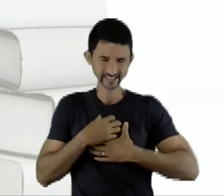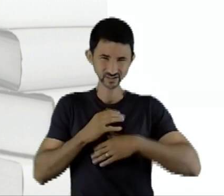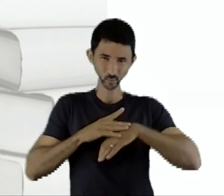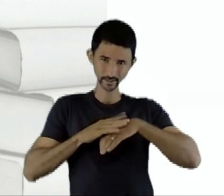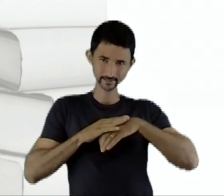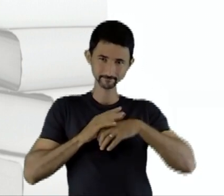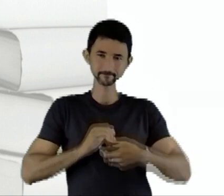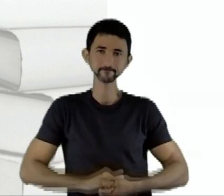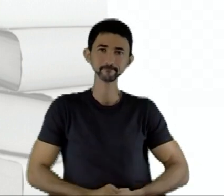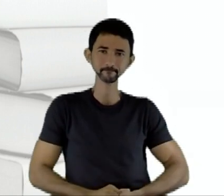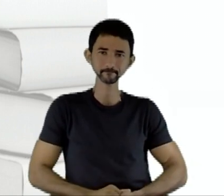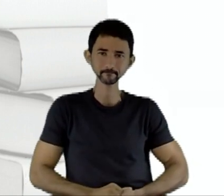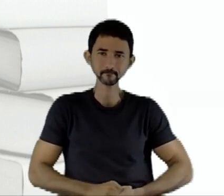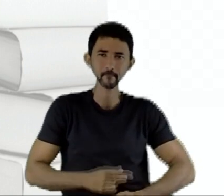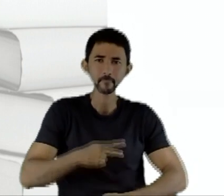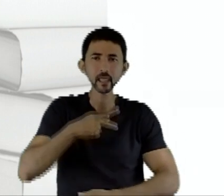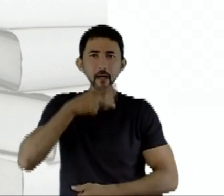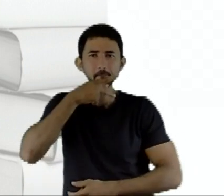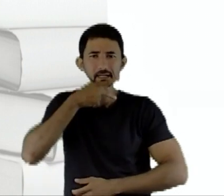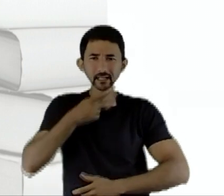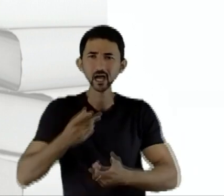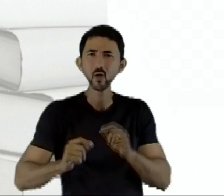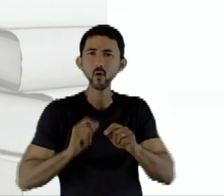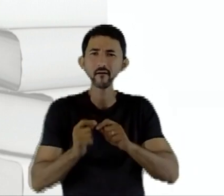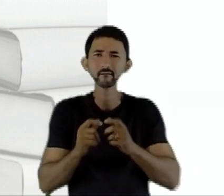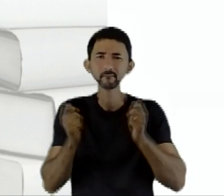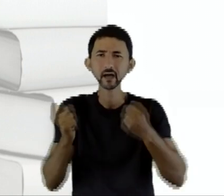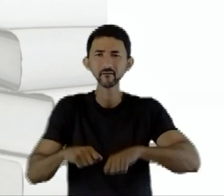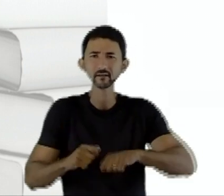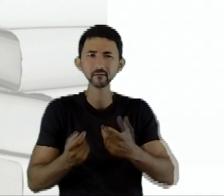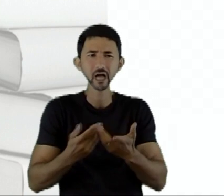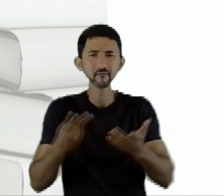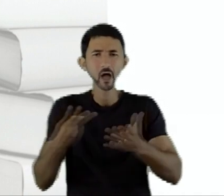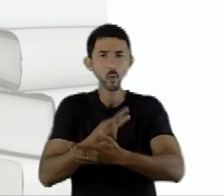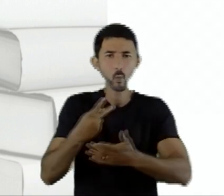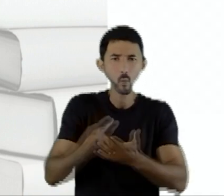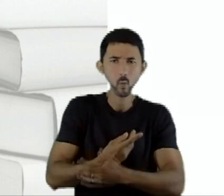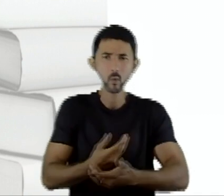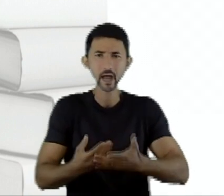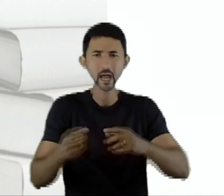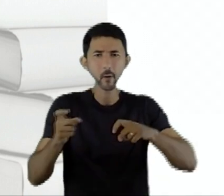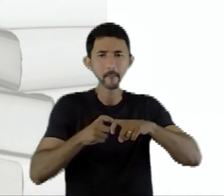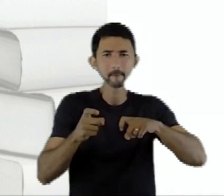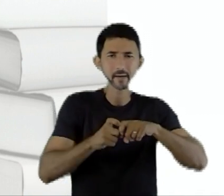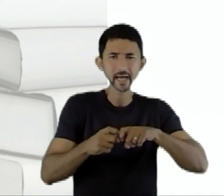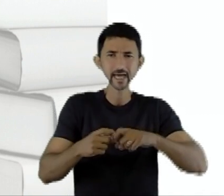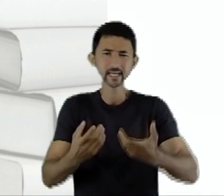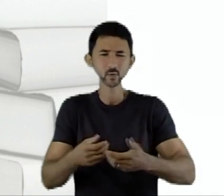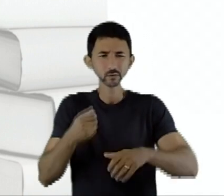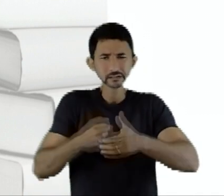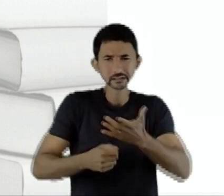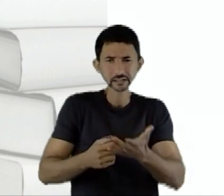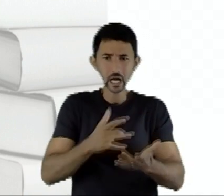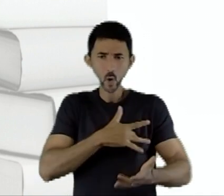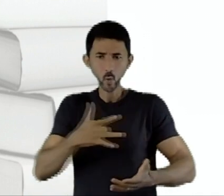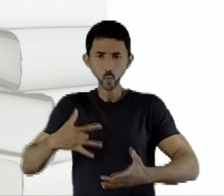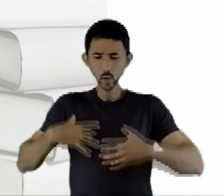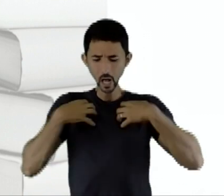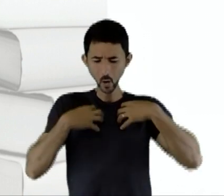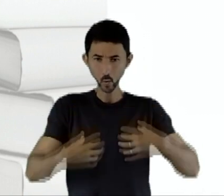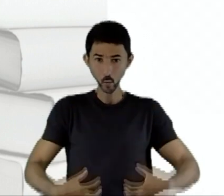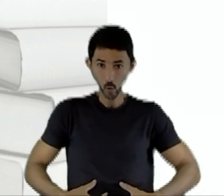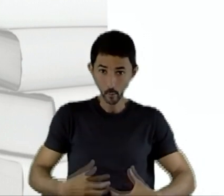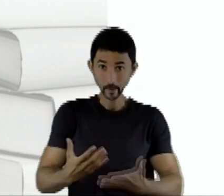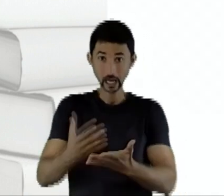corpo. Platão afirmava que um dos maiores erros médicos é tentar curar o corpo sem